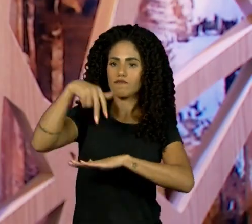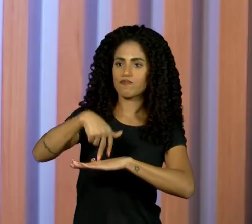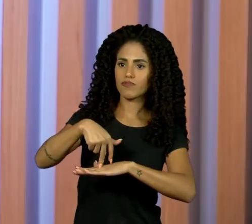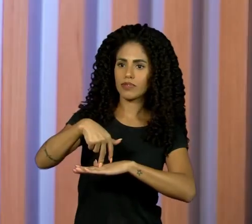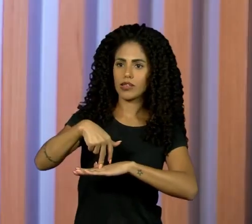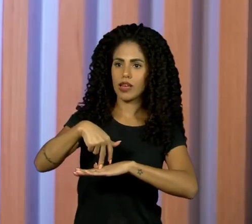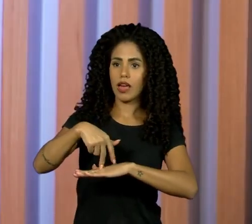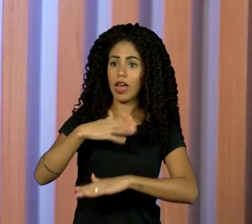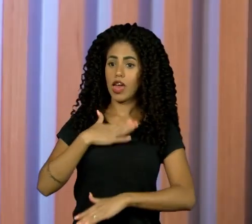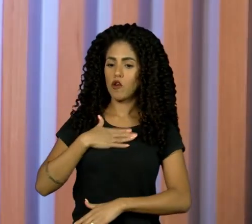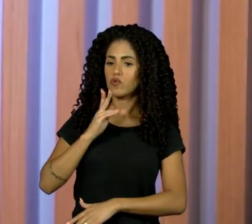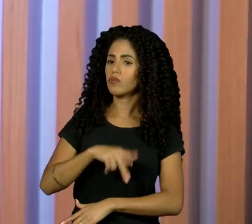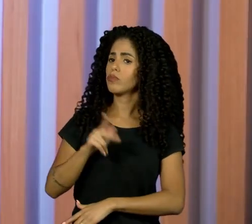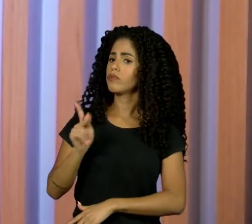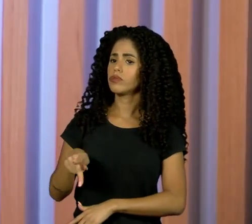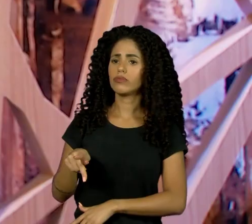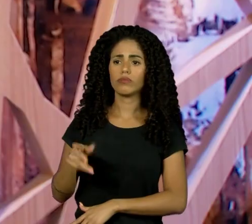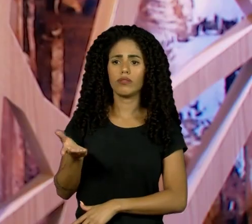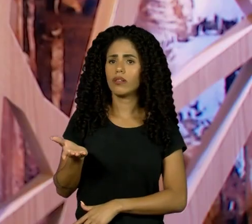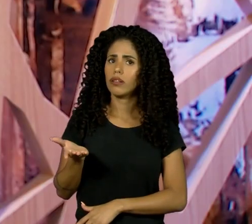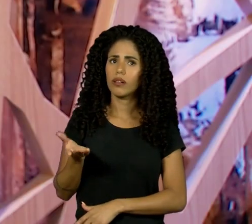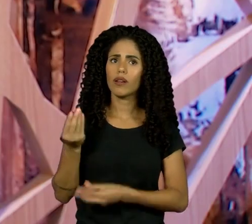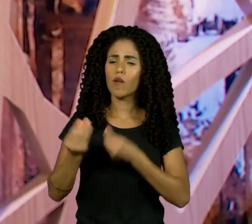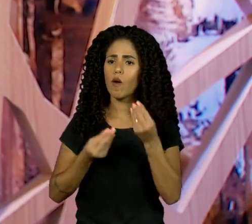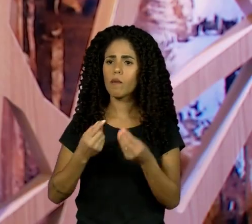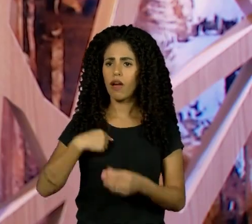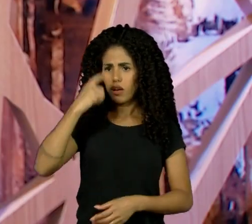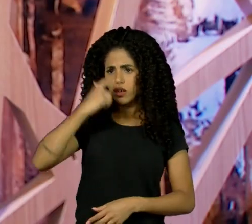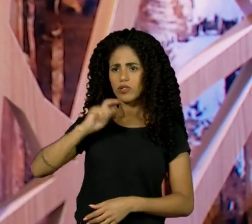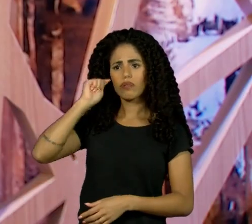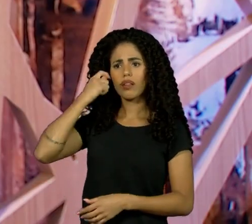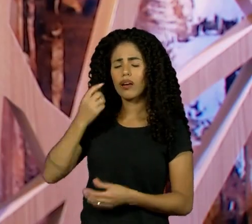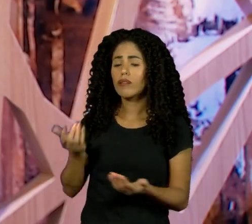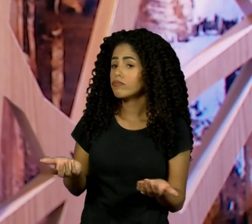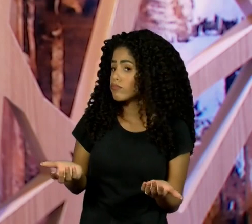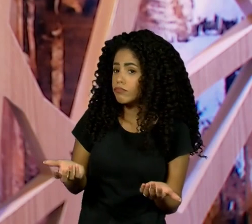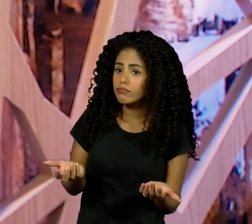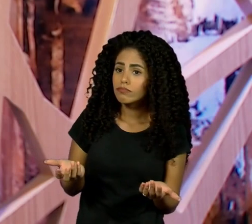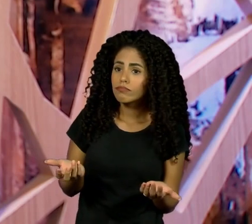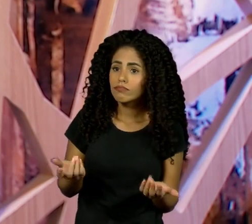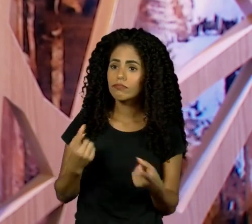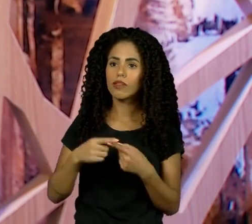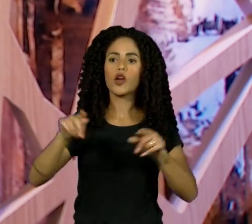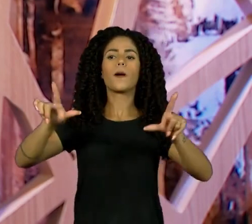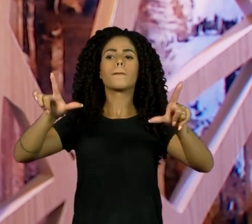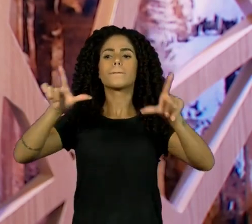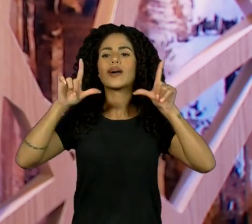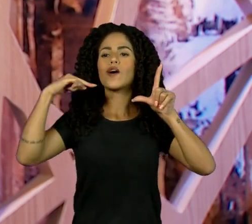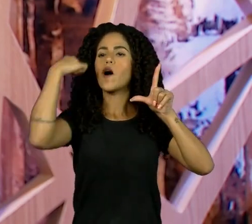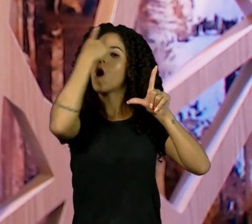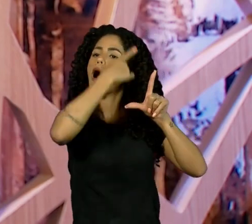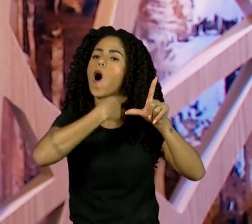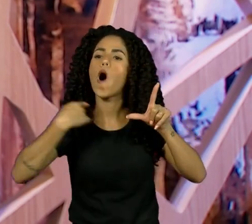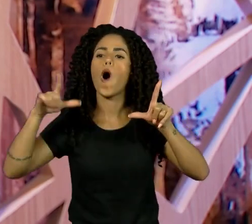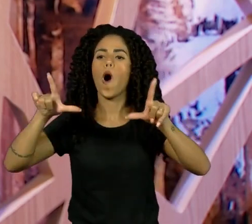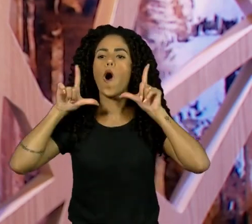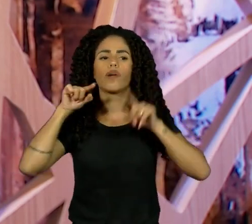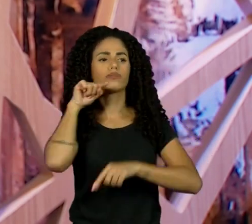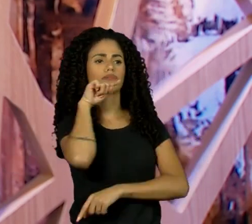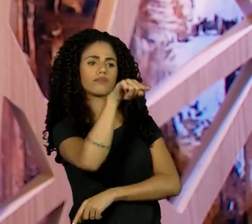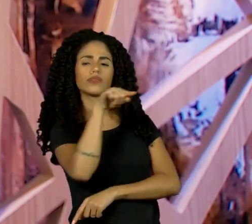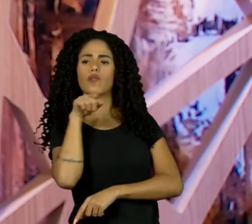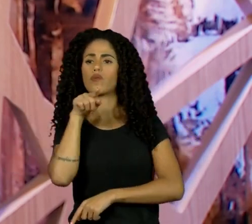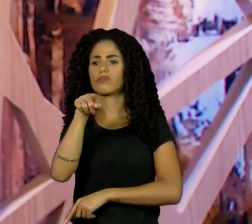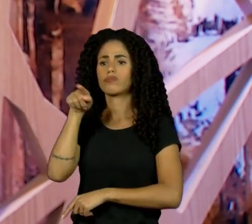profissão de professor, a minha profissão de apresentador. É o fato de eu ser negro. E isso realmente chega primeiro, é o meu rosto. É o nosso rosto, é o seu também.